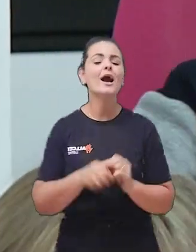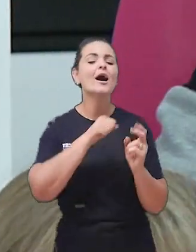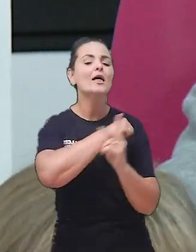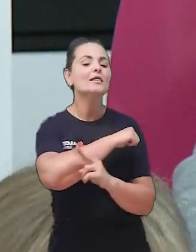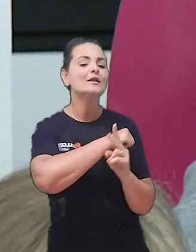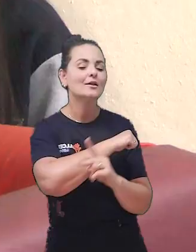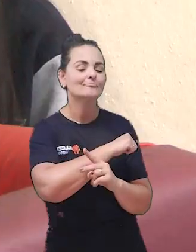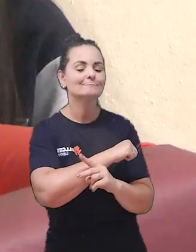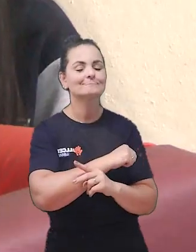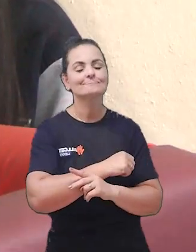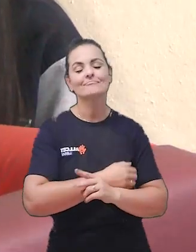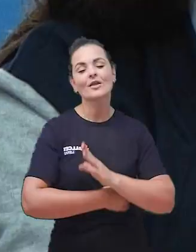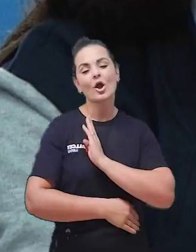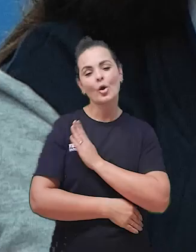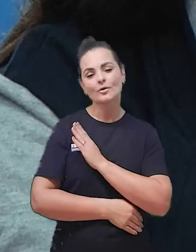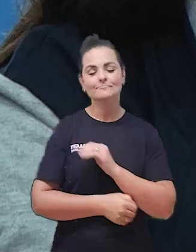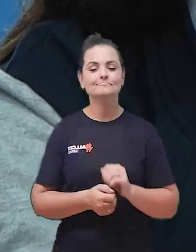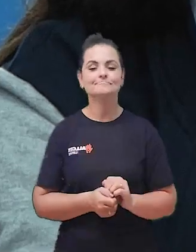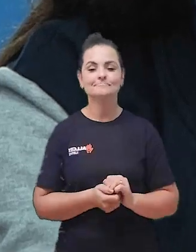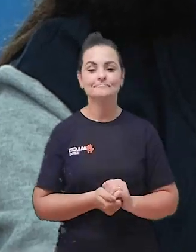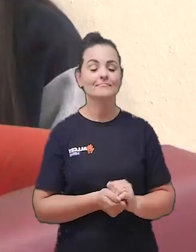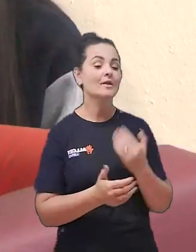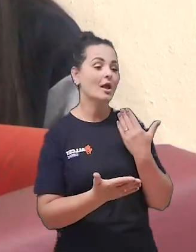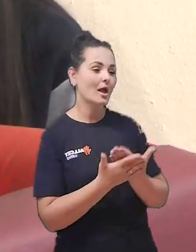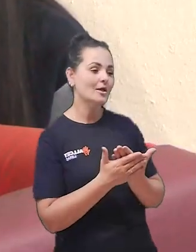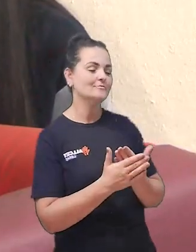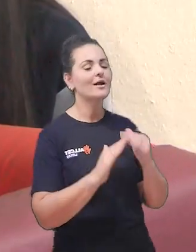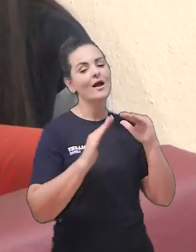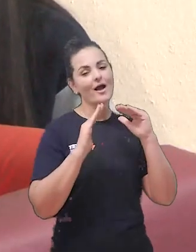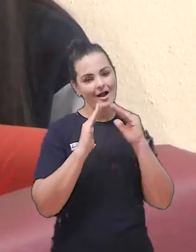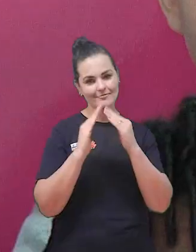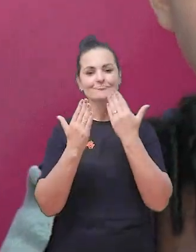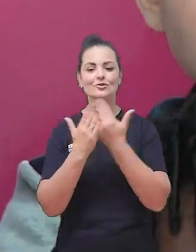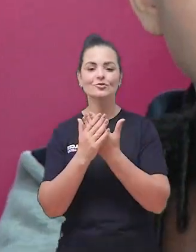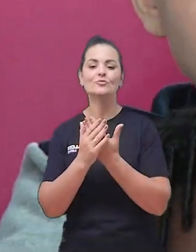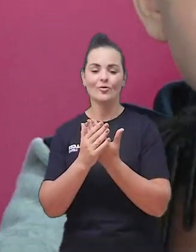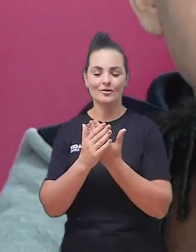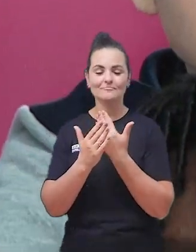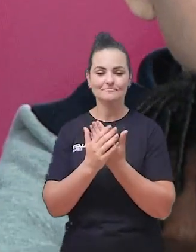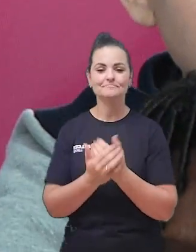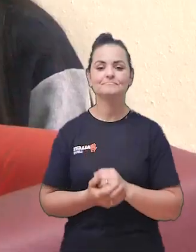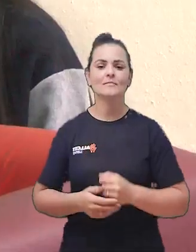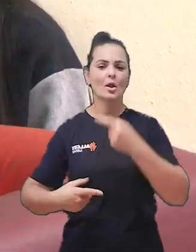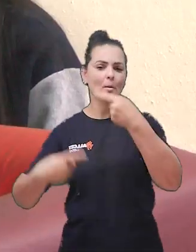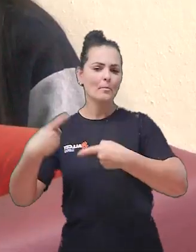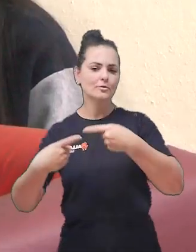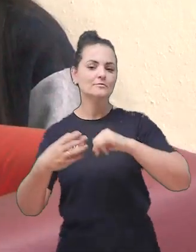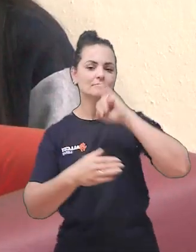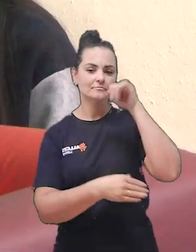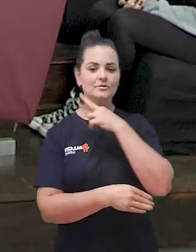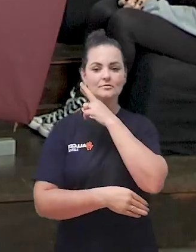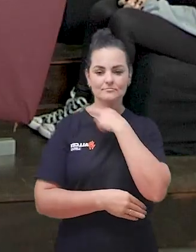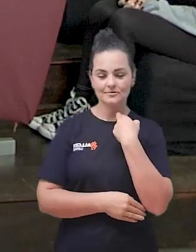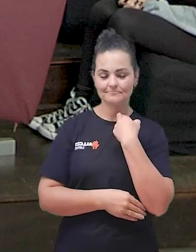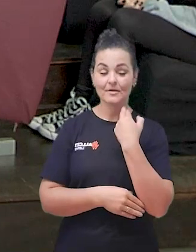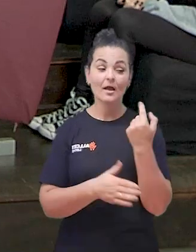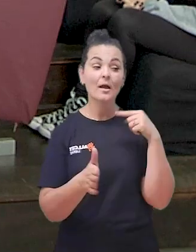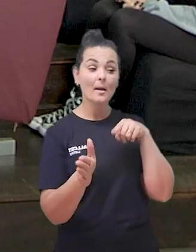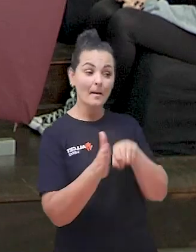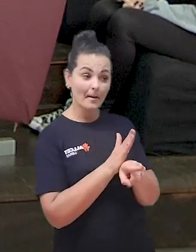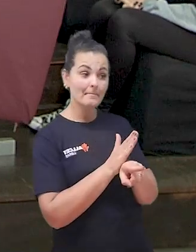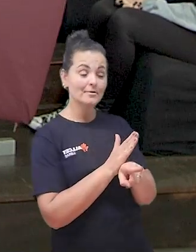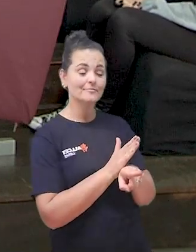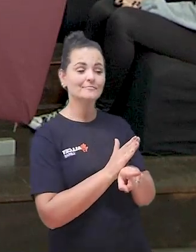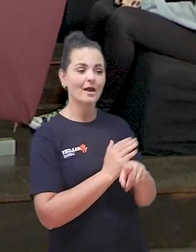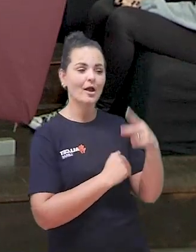Nereu Ramos. Coração. Educação. Euclides da Cunha. Política. Jaraguá do Sul. E a